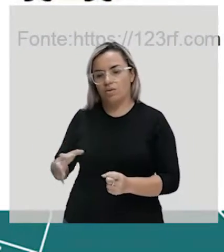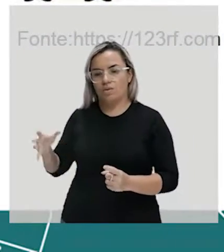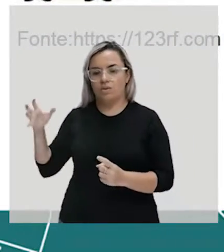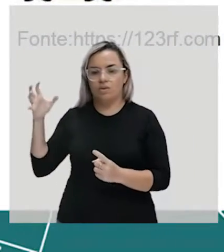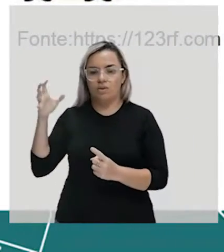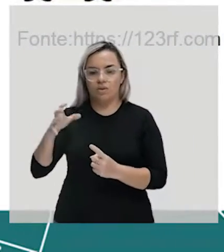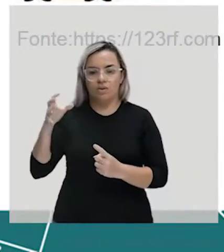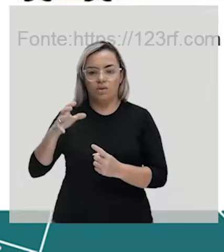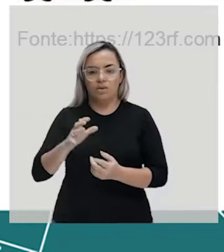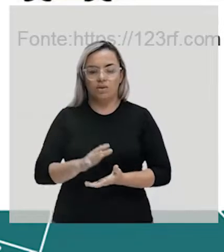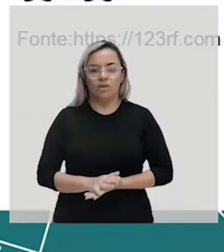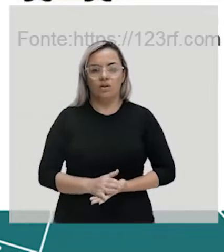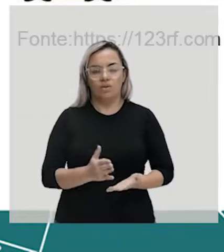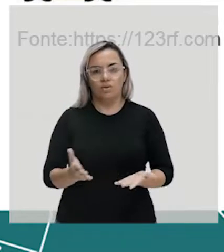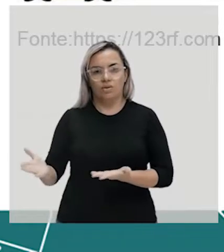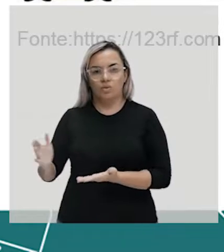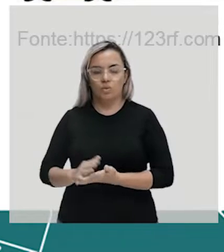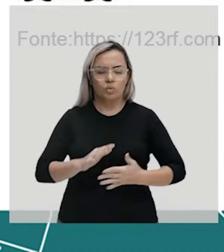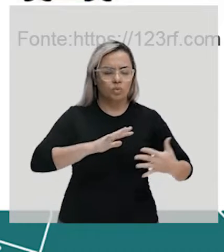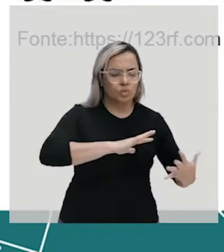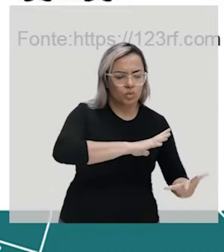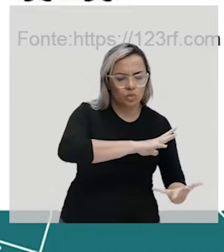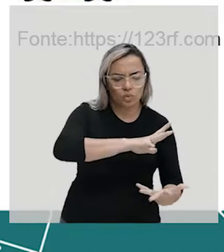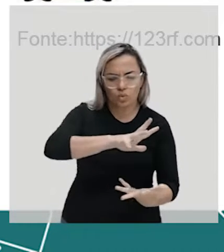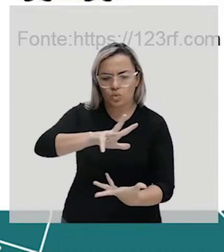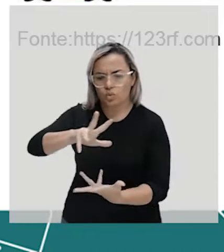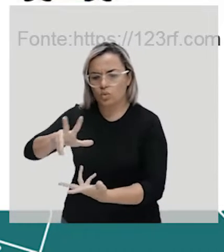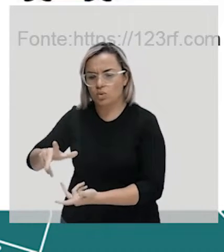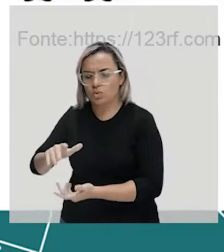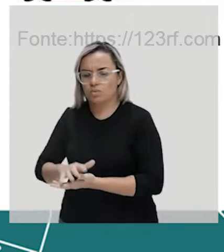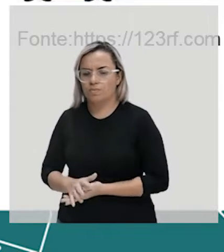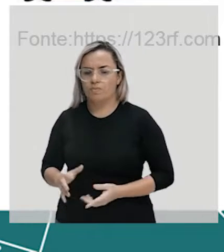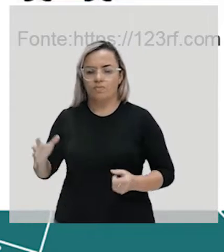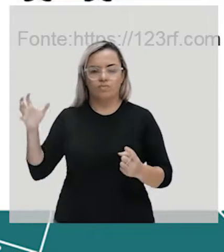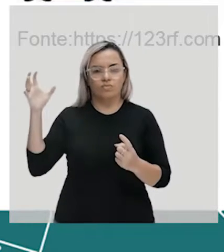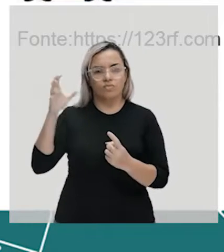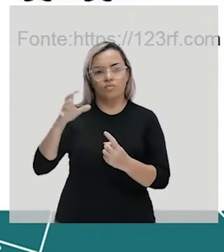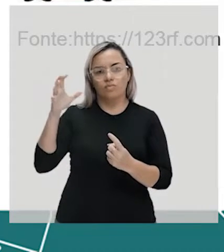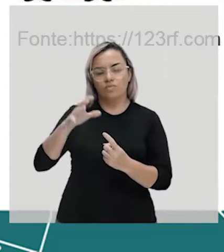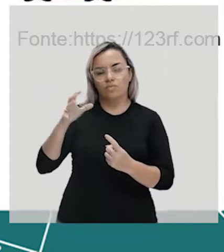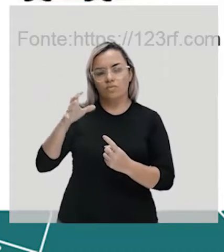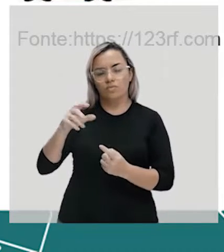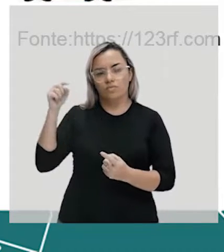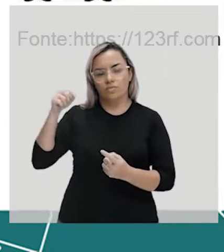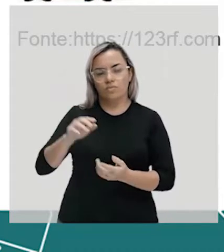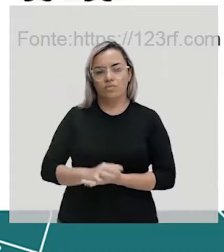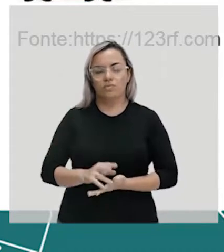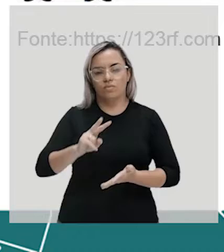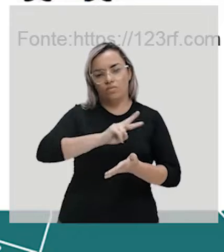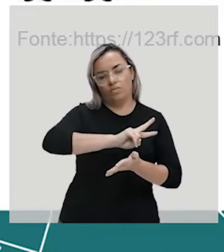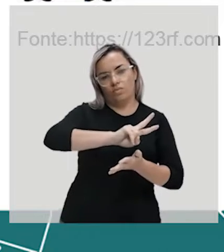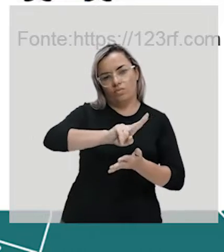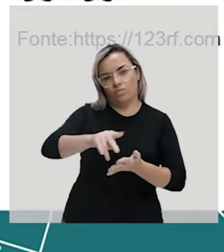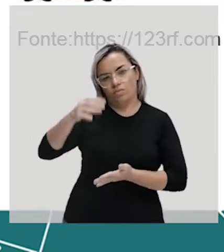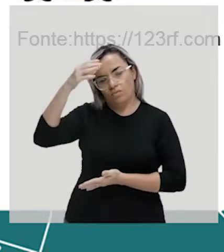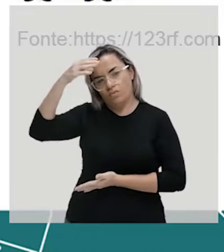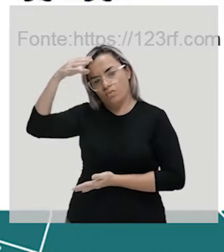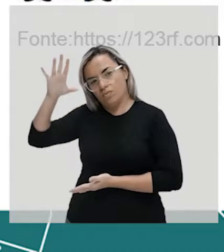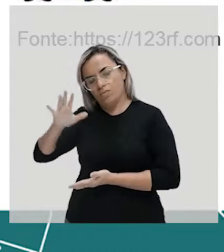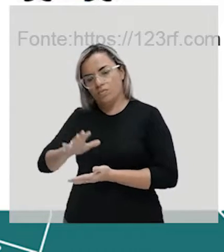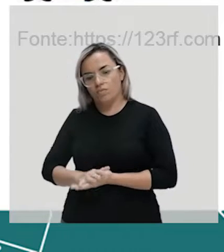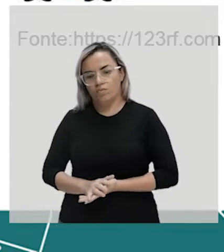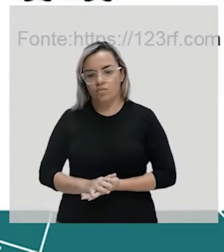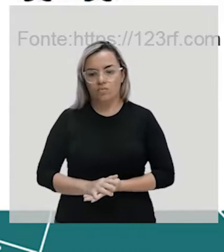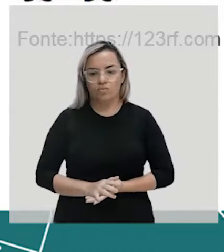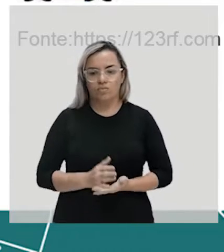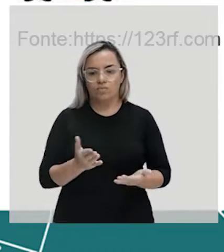World Wild quer dizer no mundo elas influenciam e elas contribuem de diversas formas o mundo